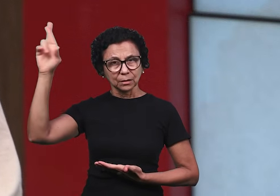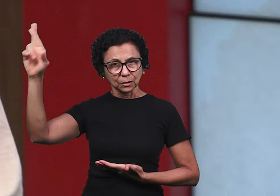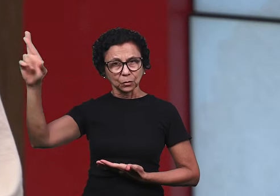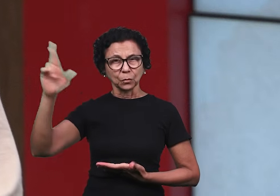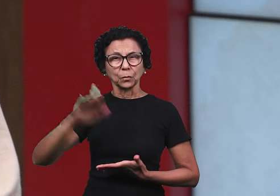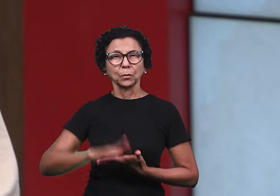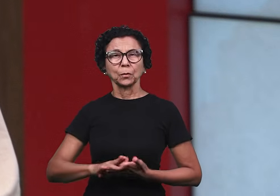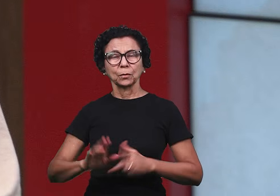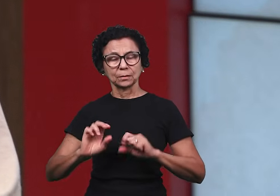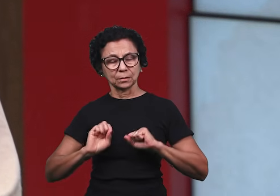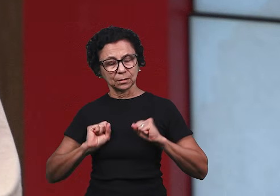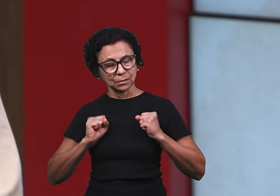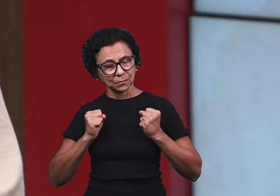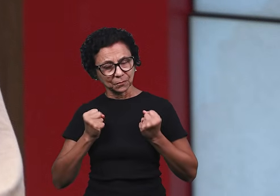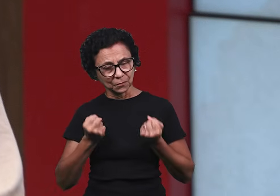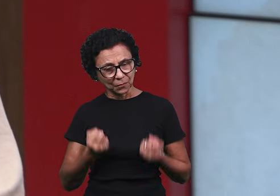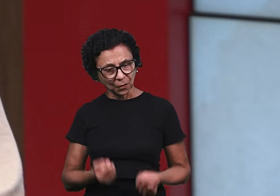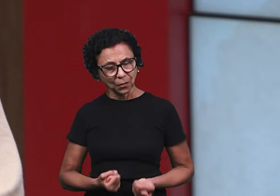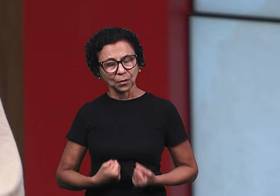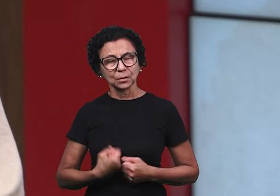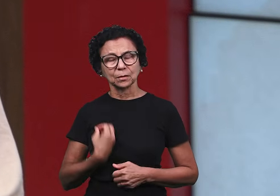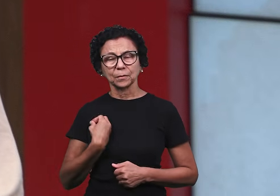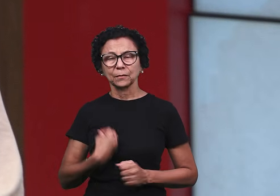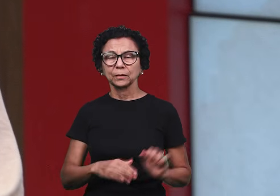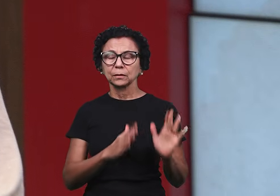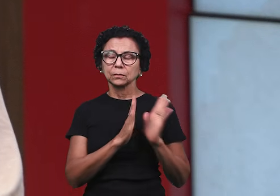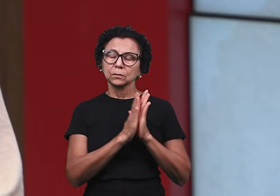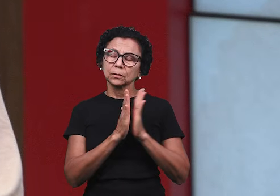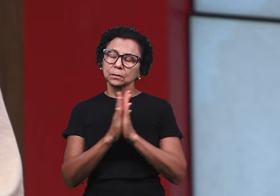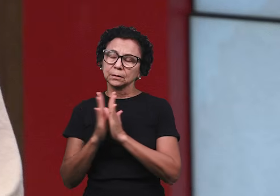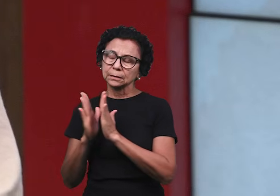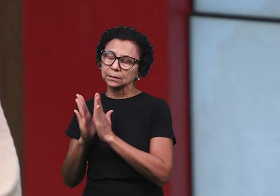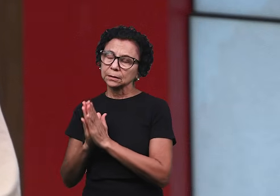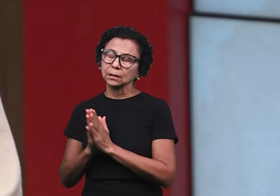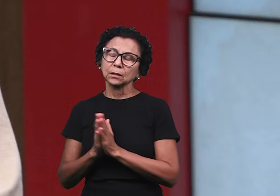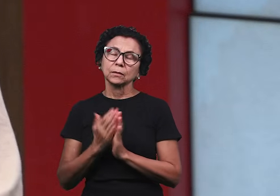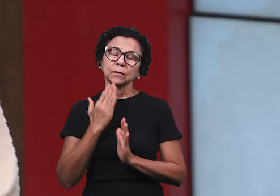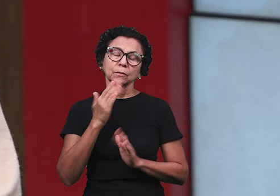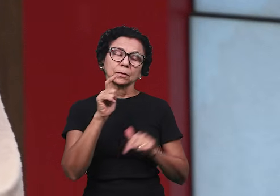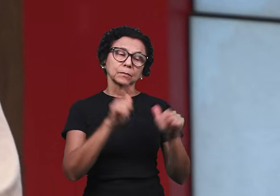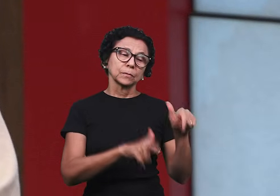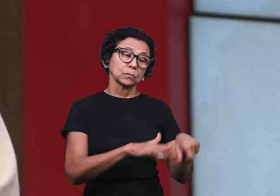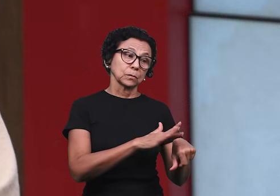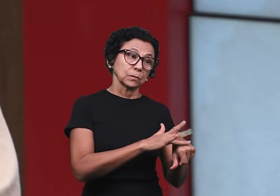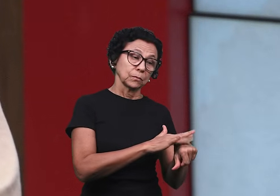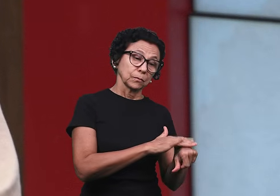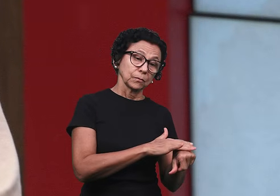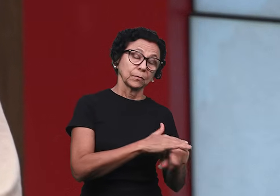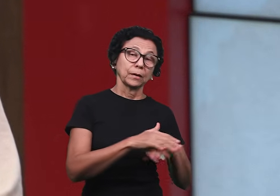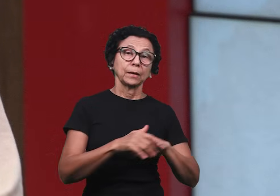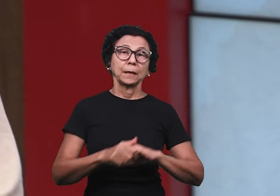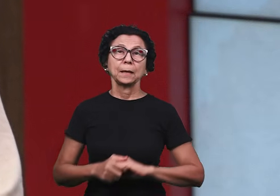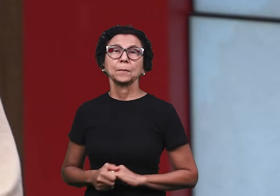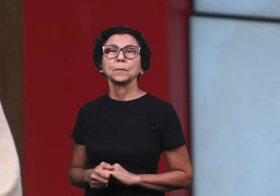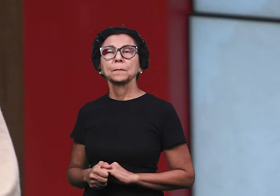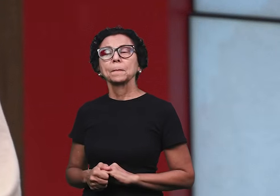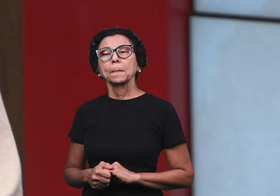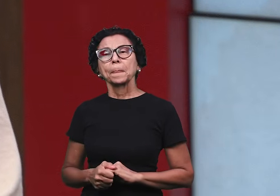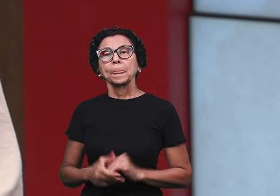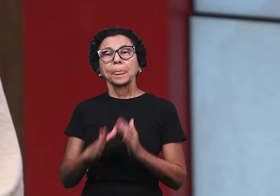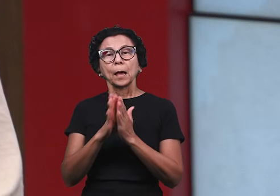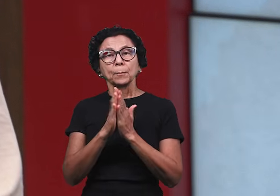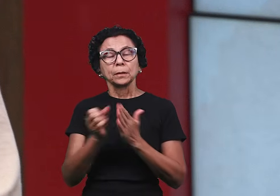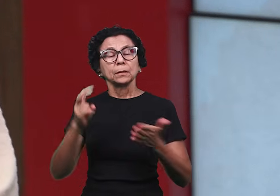se dedica a um trabalho, quem se dedica a uma vida de oração por aqueles que estão enfermos, quem se dedica muitas vezes